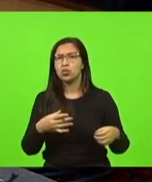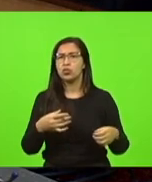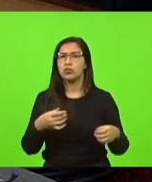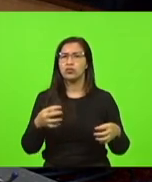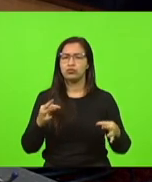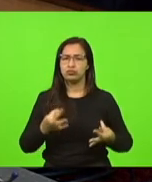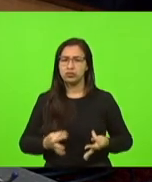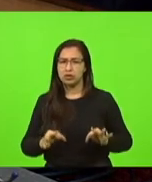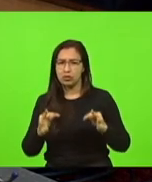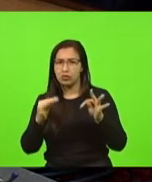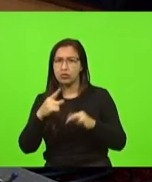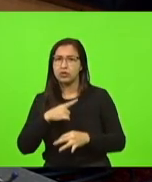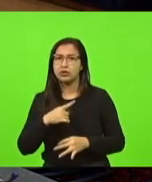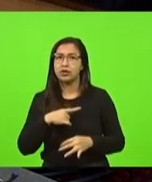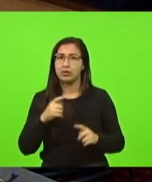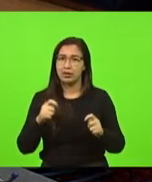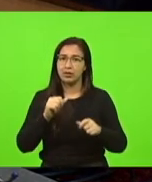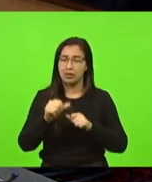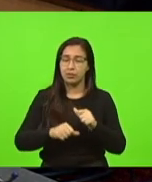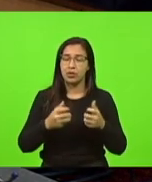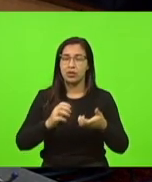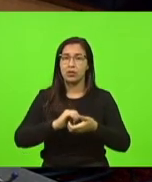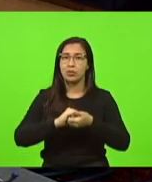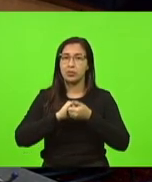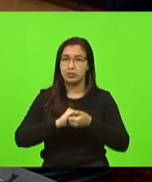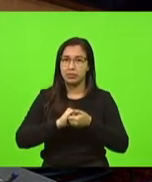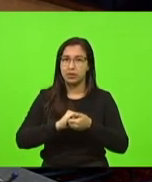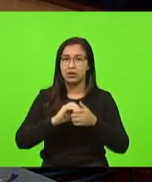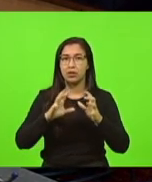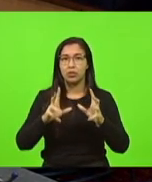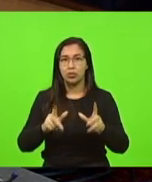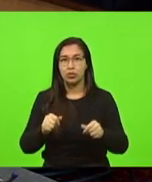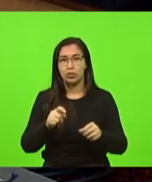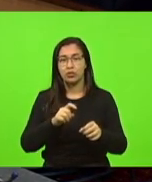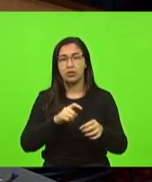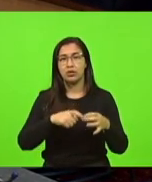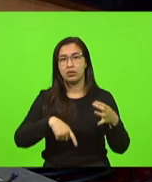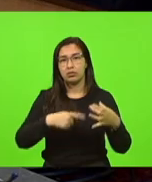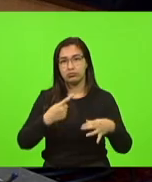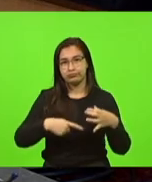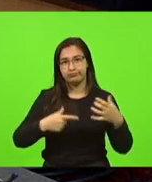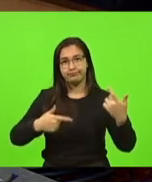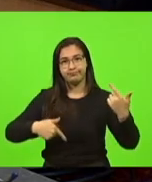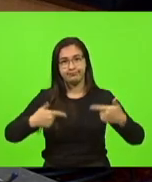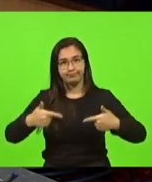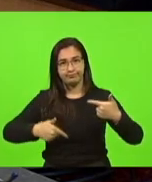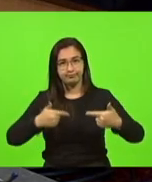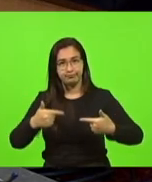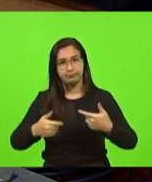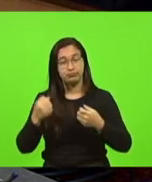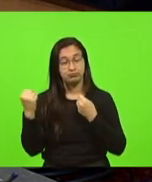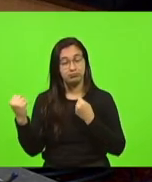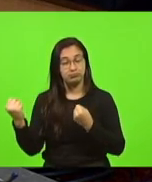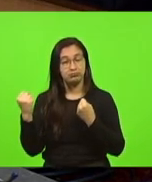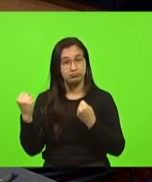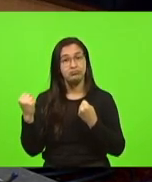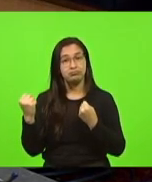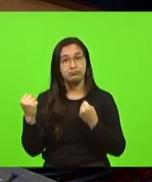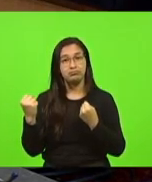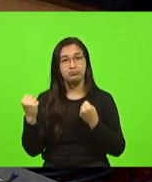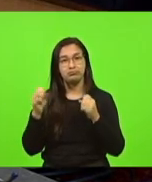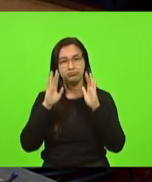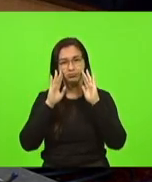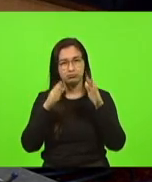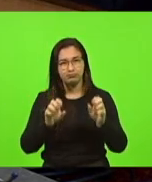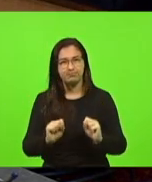tecnologias. E eu quero te cumprimentar em teu nome toda a comissão que trabalhou muito fortemente, também todos os